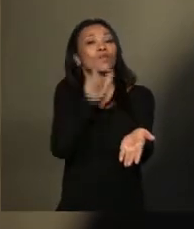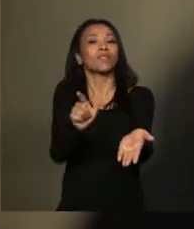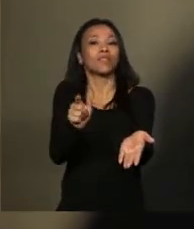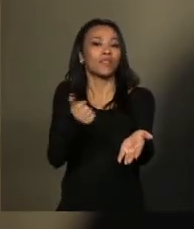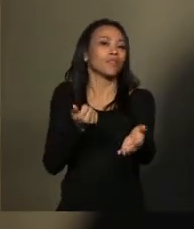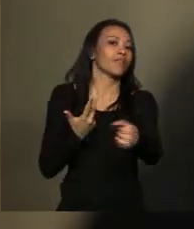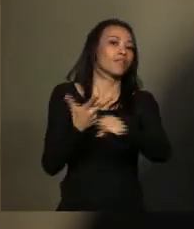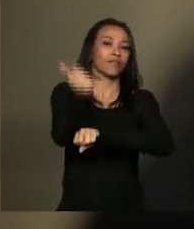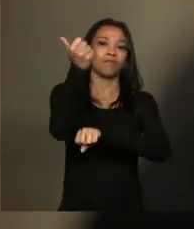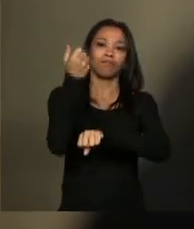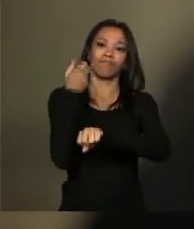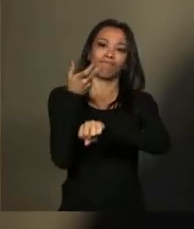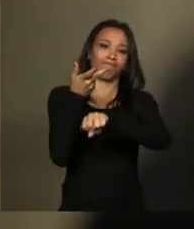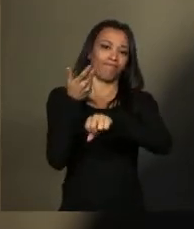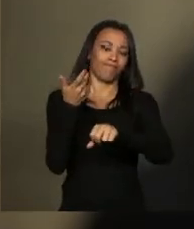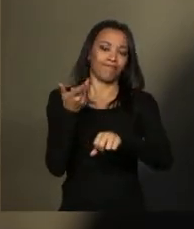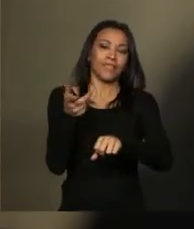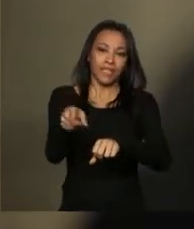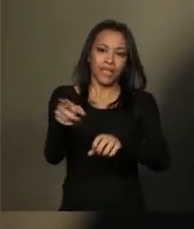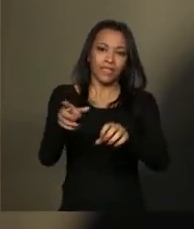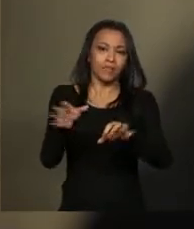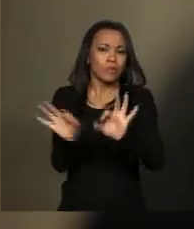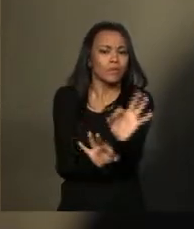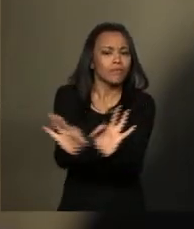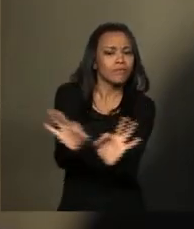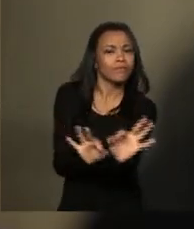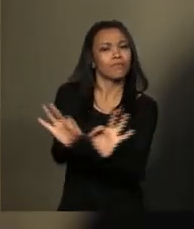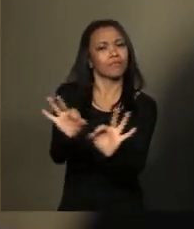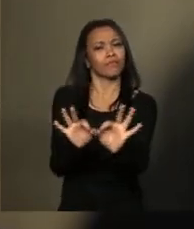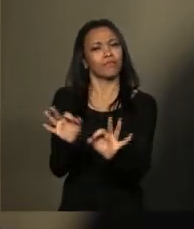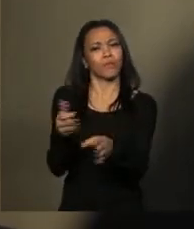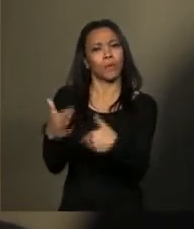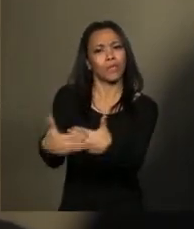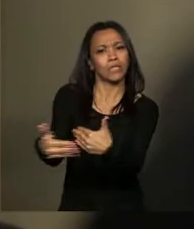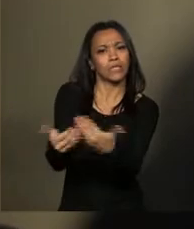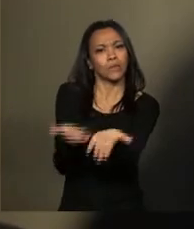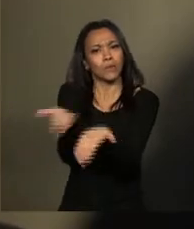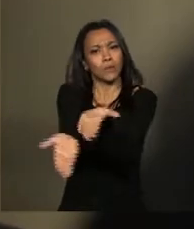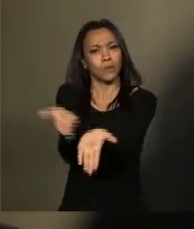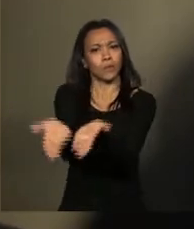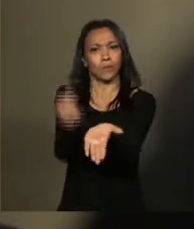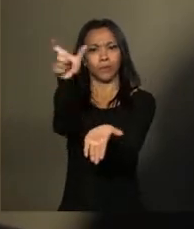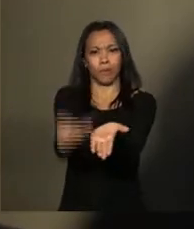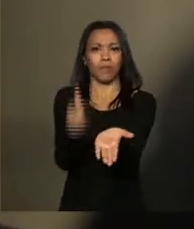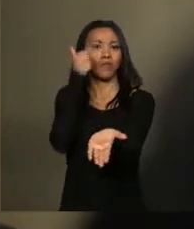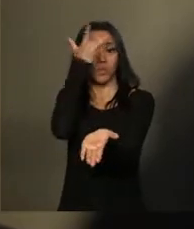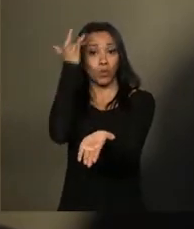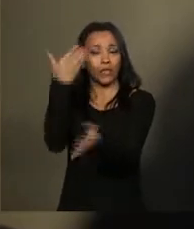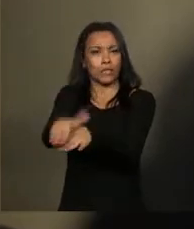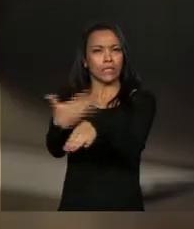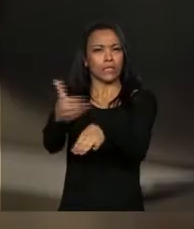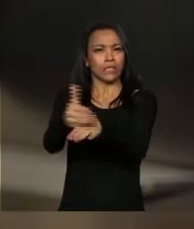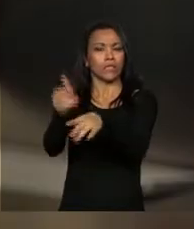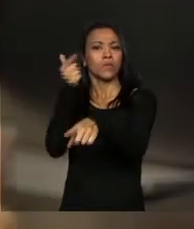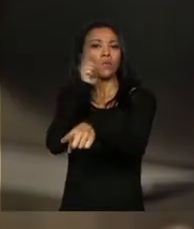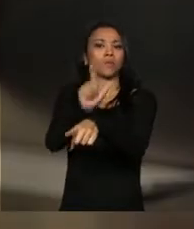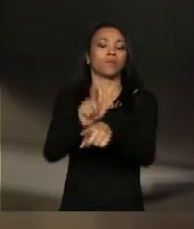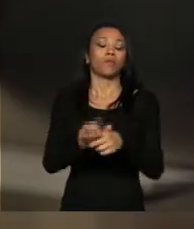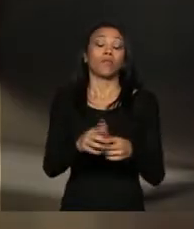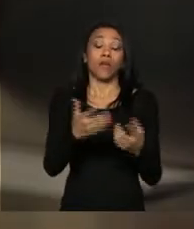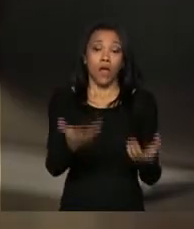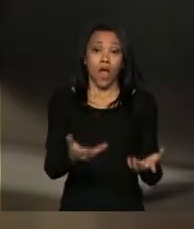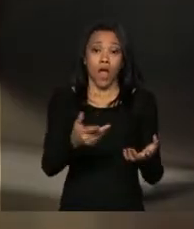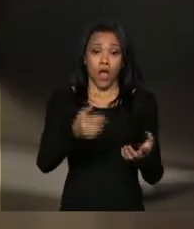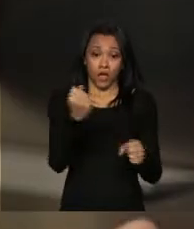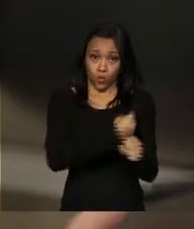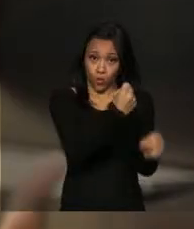ter um tratamento maior, um acompanhamento maior. Então, não tenha dúvida que a gente sabe que as obras ficaram